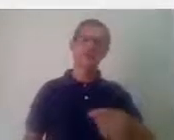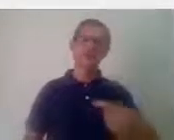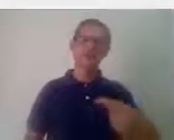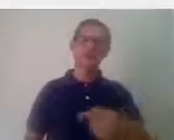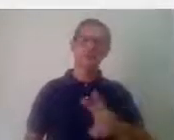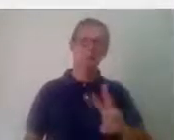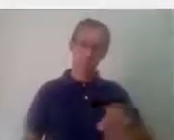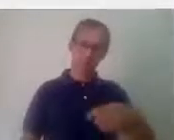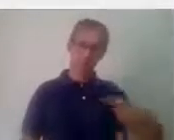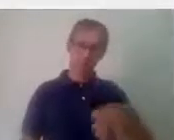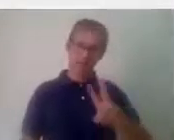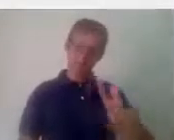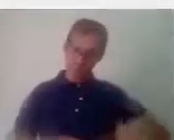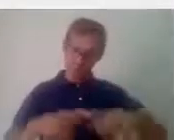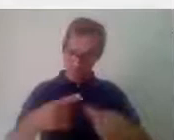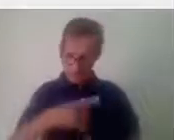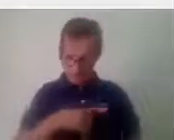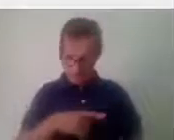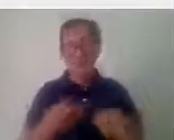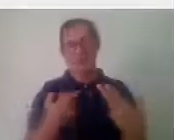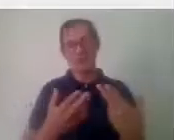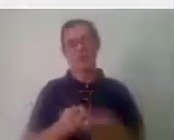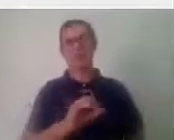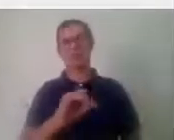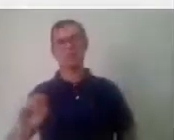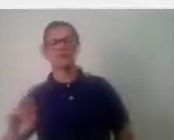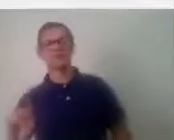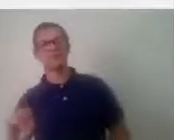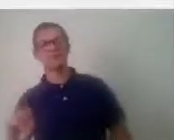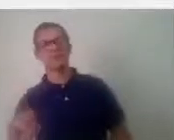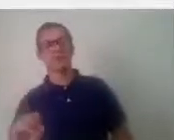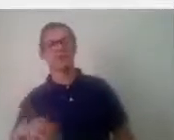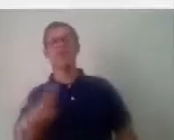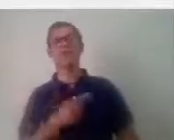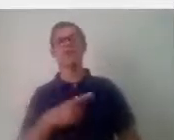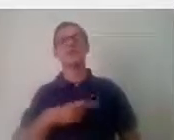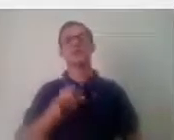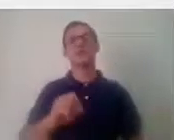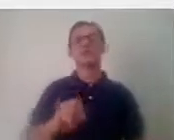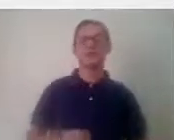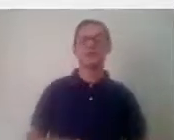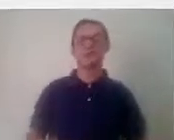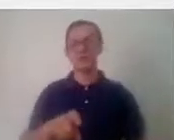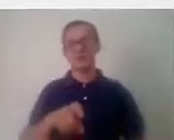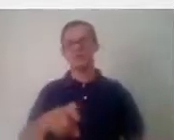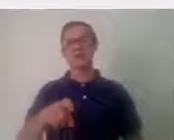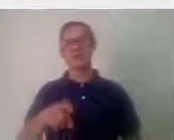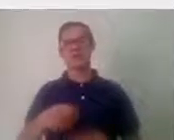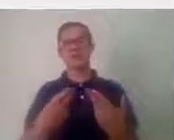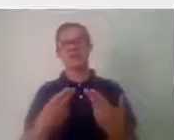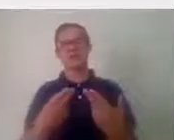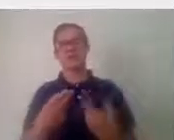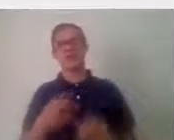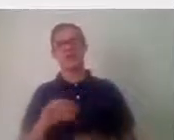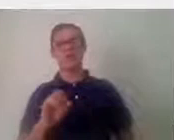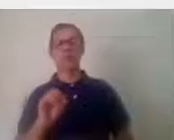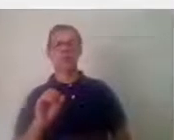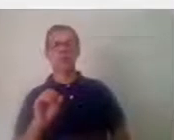2. Isso tem que ser igual a zero. Disso aqui a gente tira o quê? Que o x é igual a